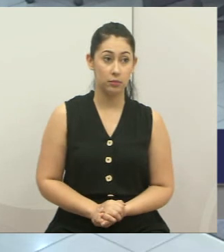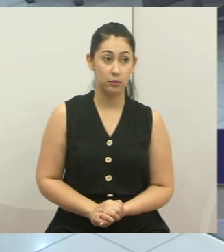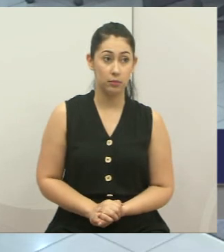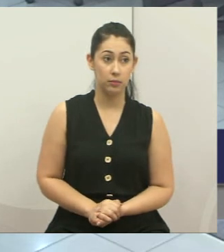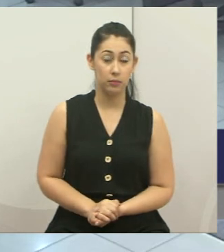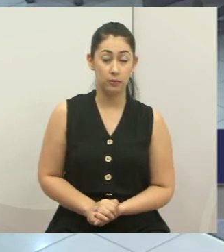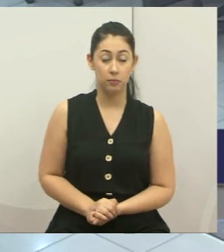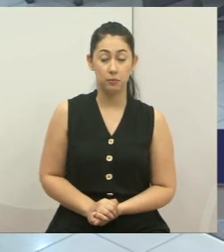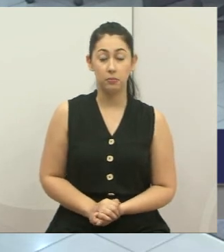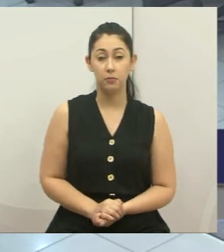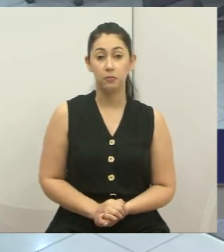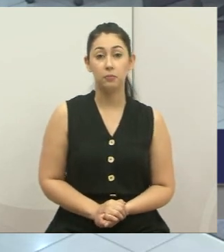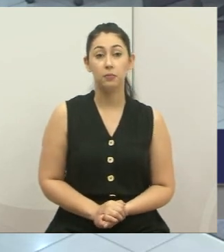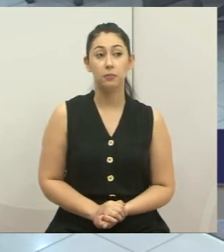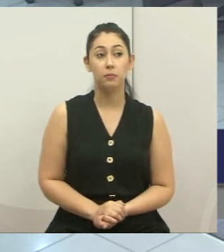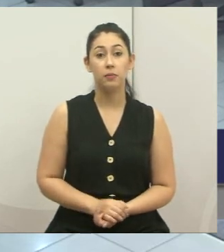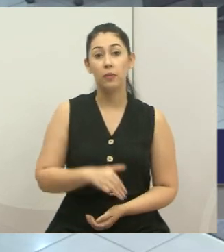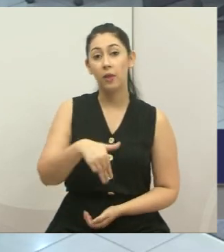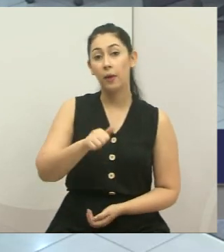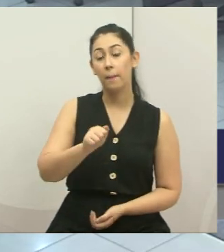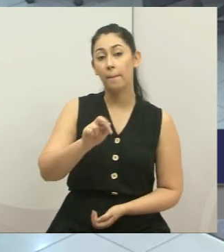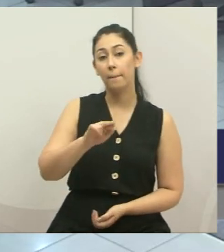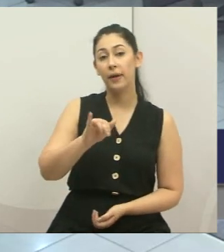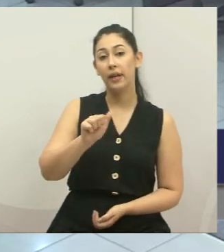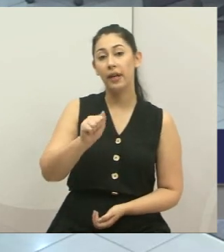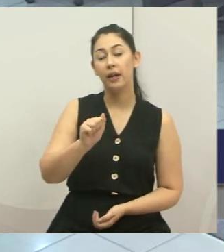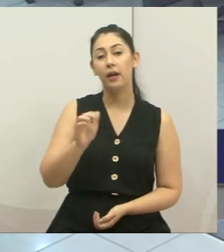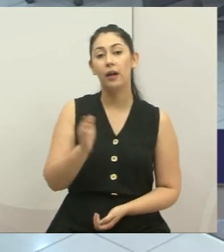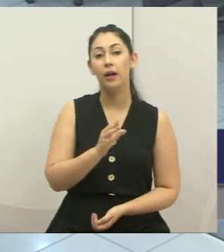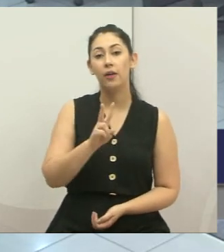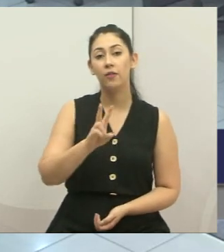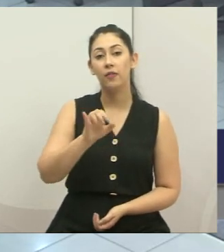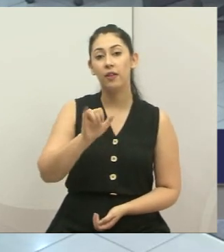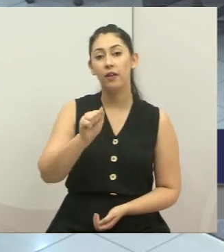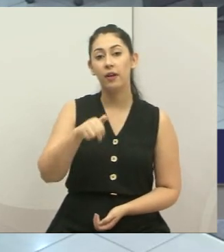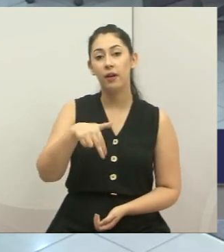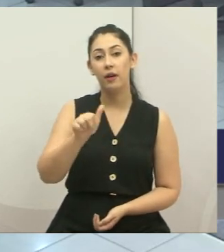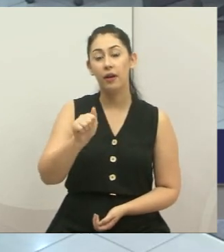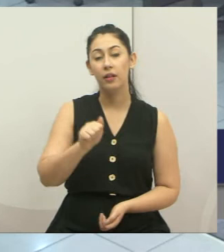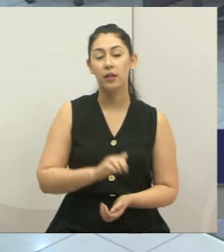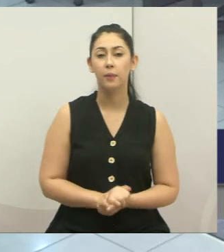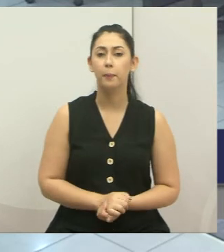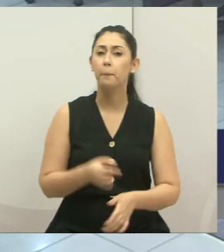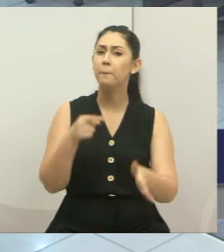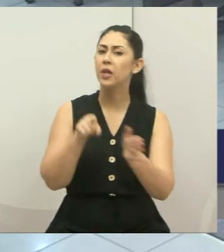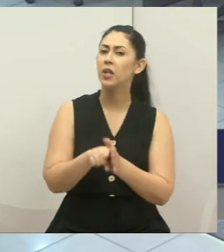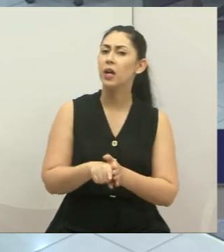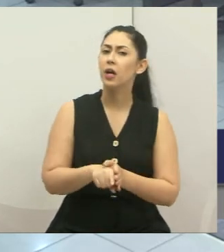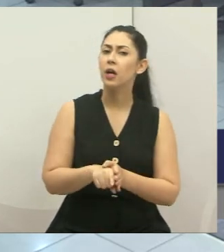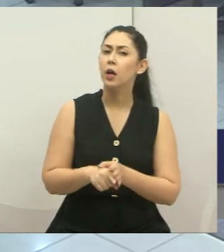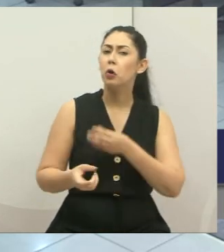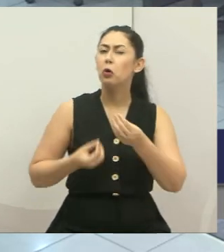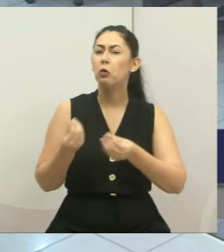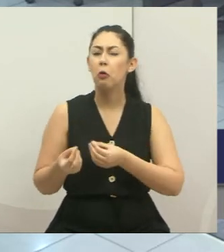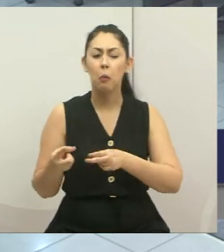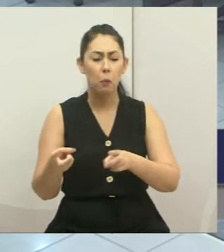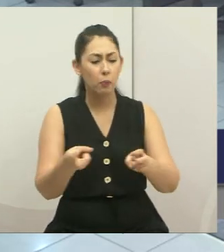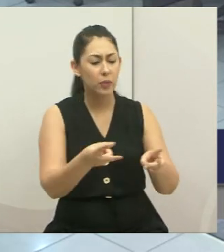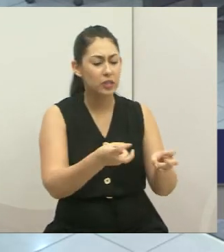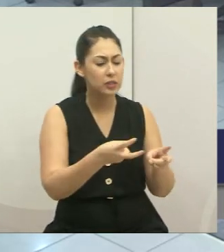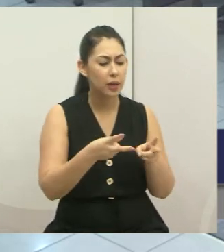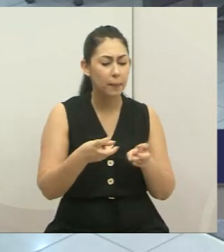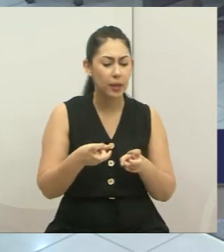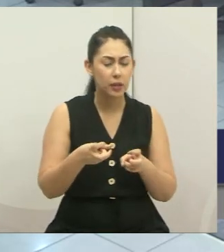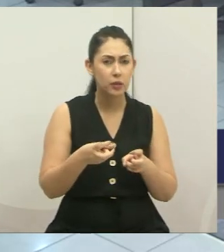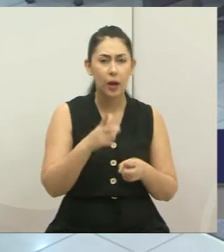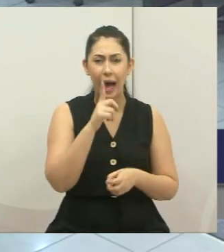Uma segunda questão aqui, Maria Lígia Viana. Como está sendo avaliada a adaptação do município ao marco